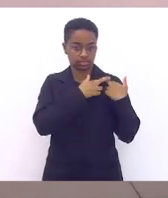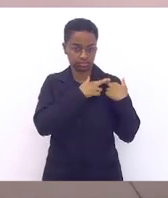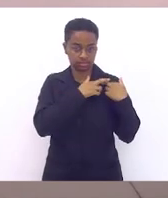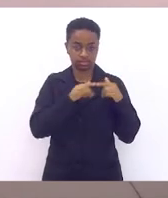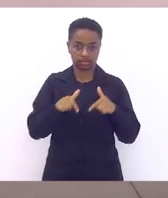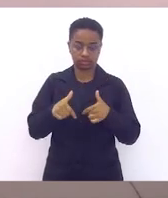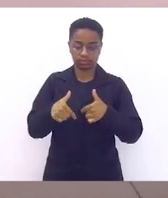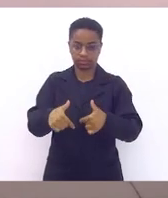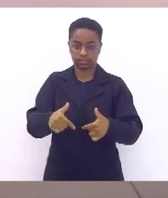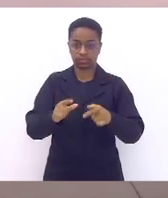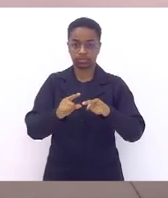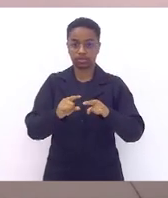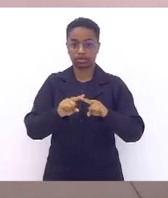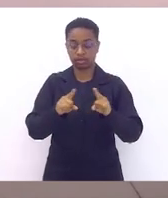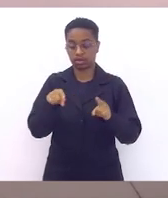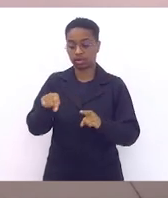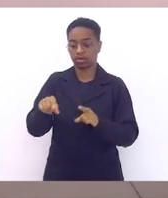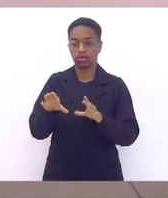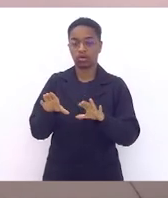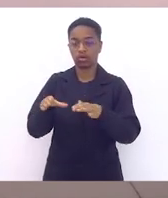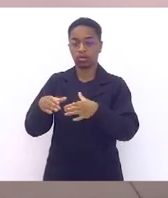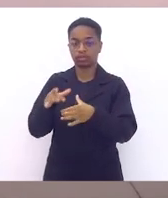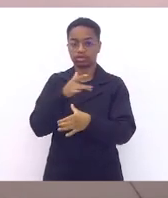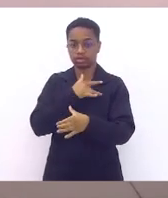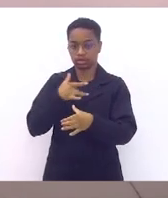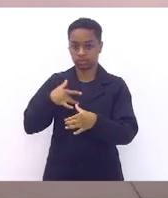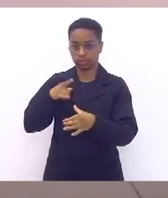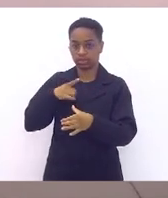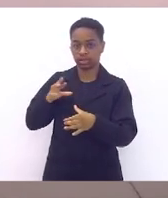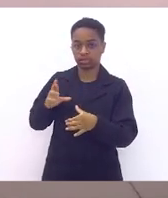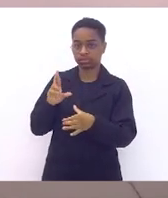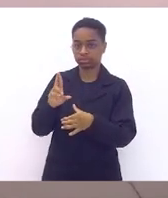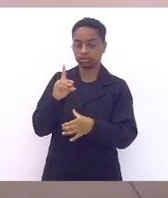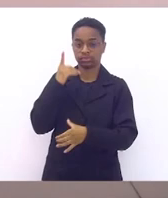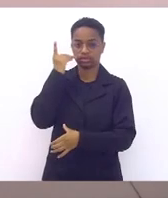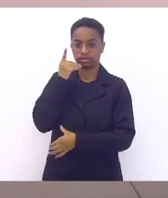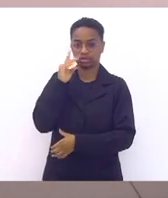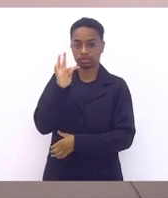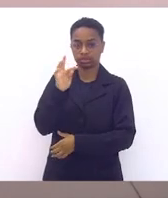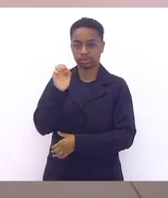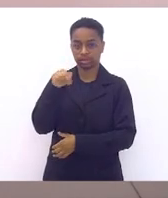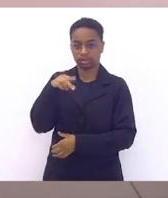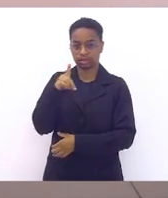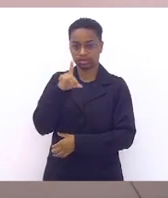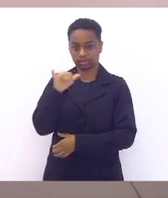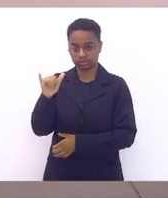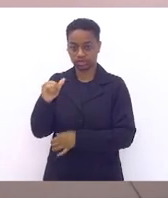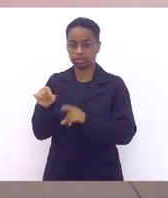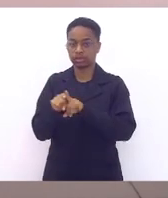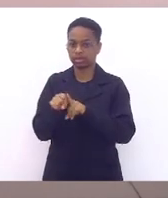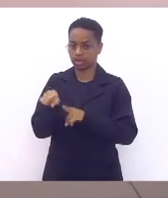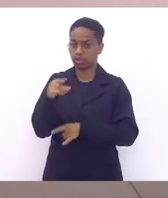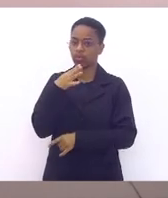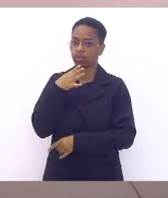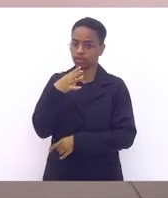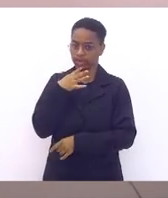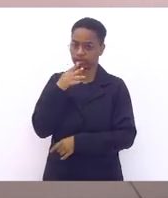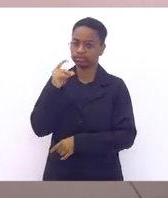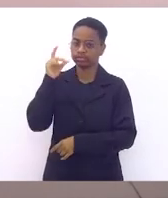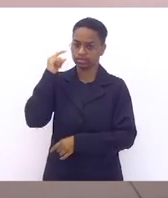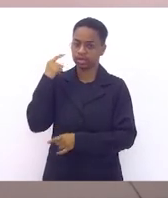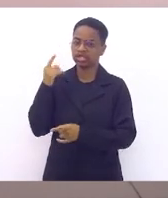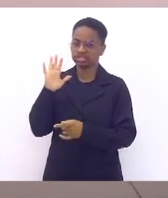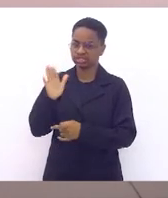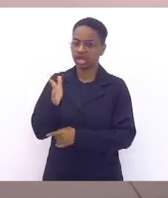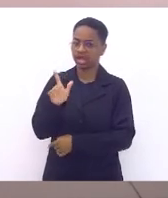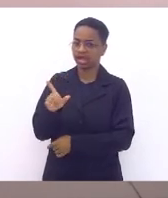A Comissão de Saúde, na figura do deputado Tandy, que é, inclusive, uma pessoa que conhece muito bem, porque já foi